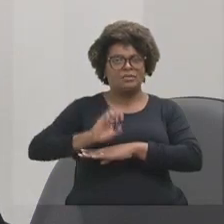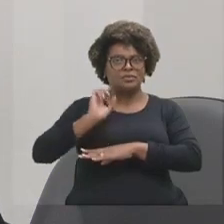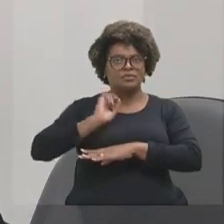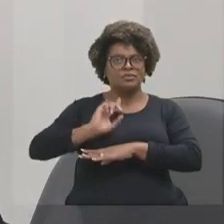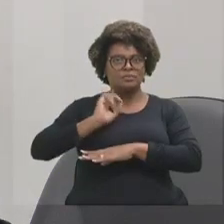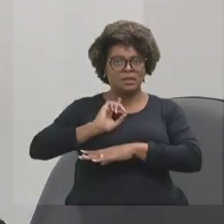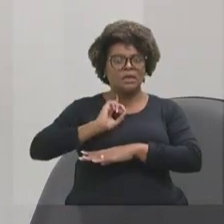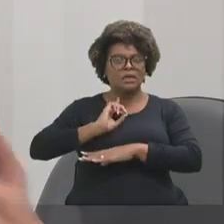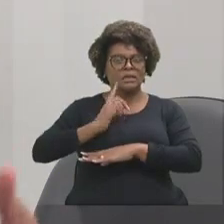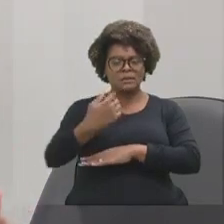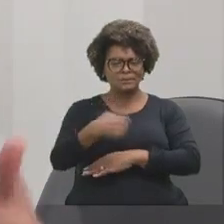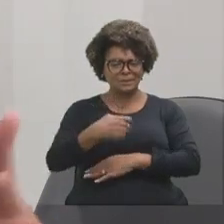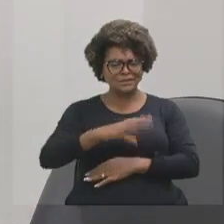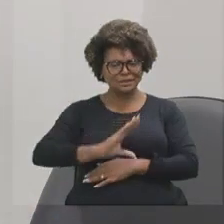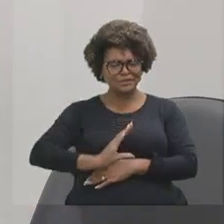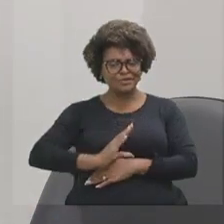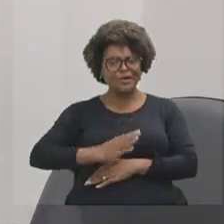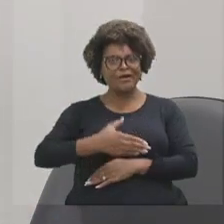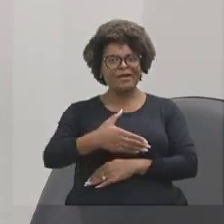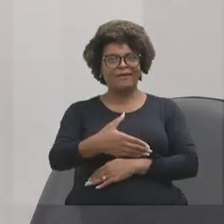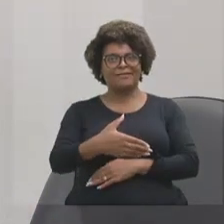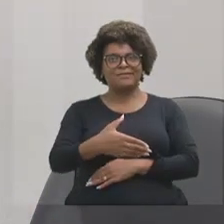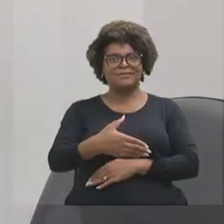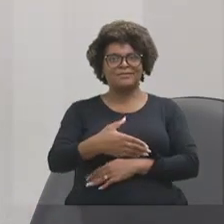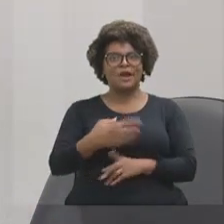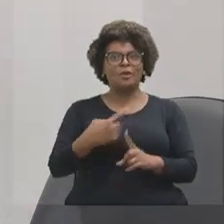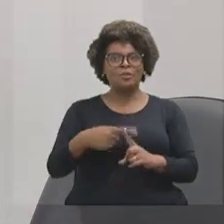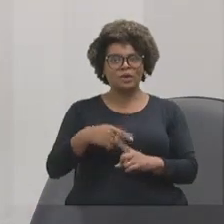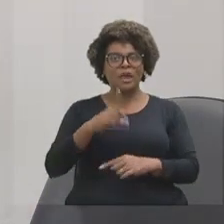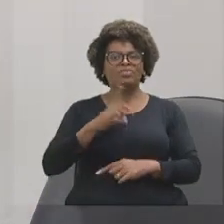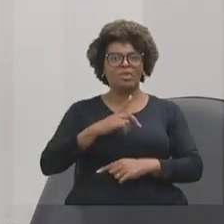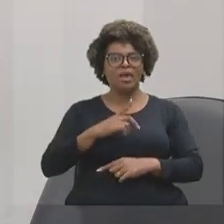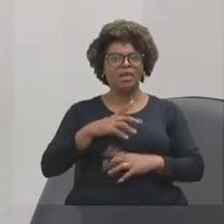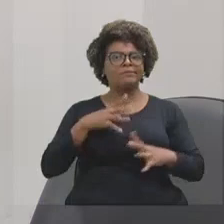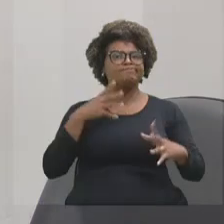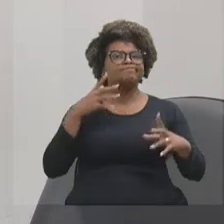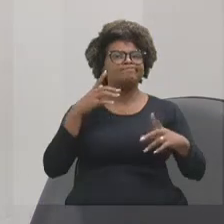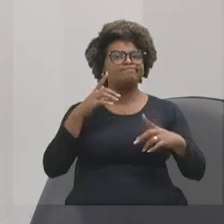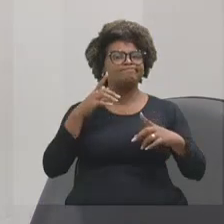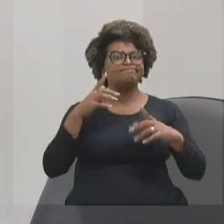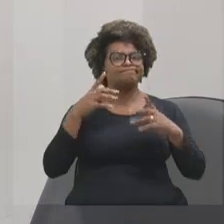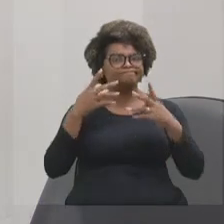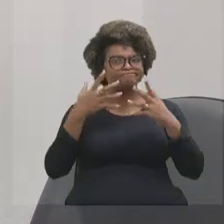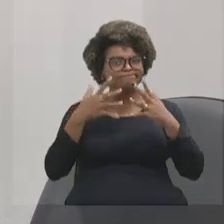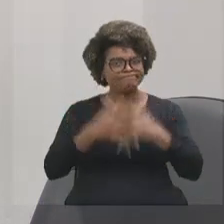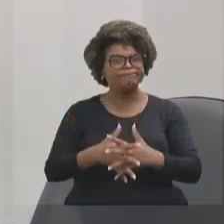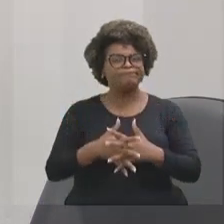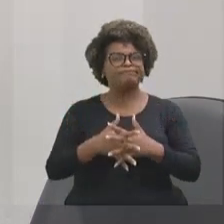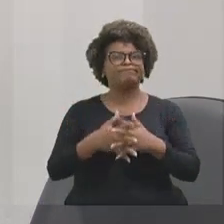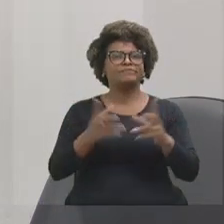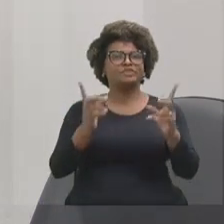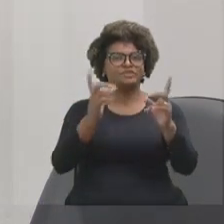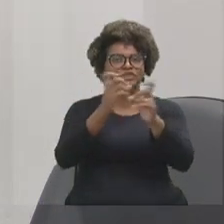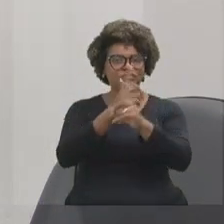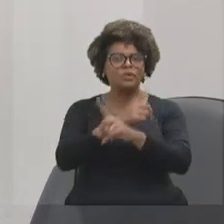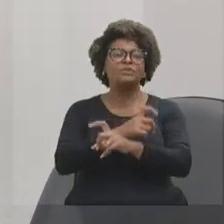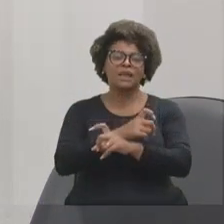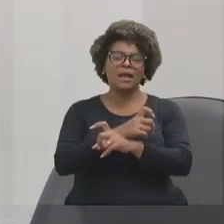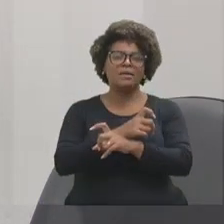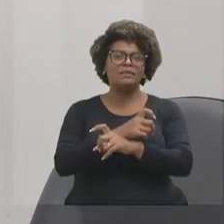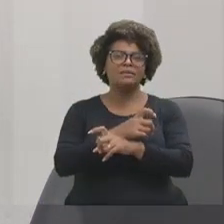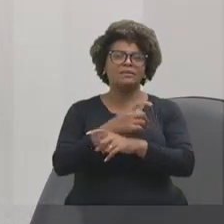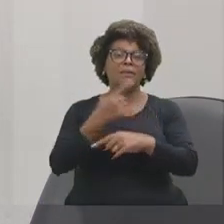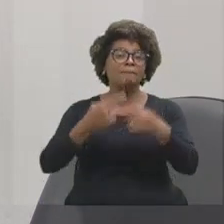porque enfrentam alguns Alguns empecilhos muitas vezes até políticos e como você tem